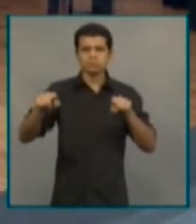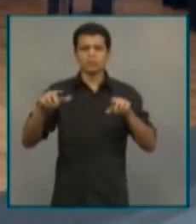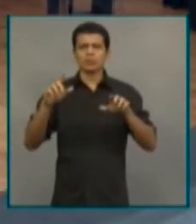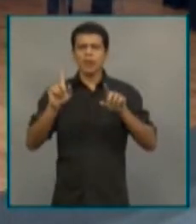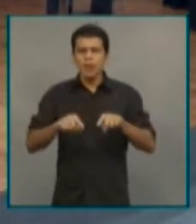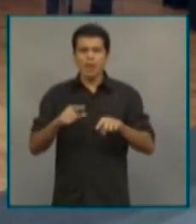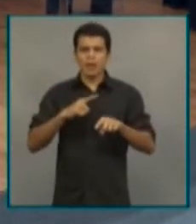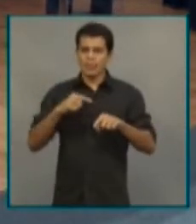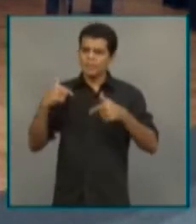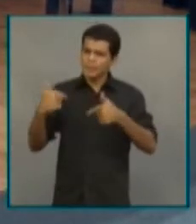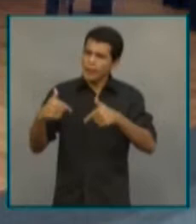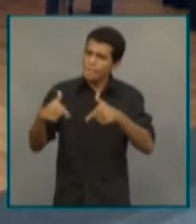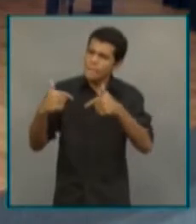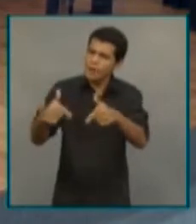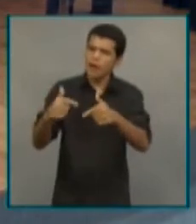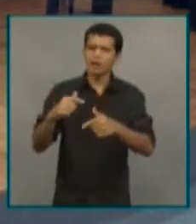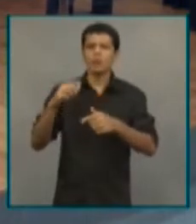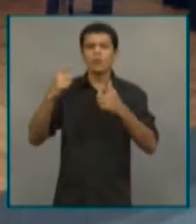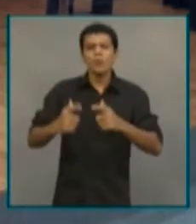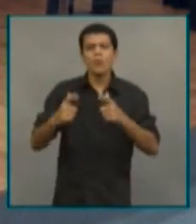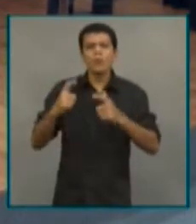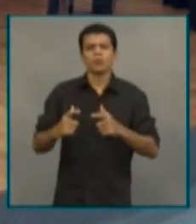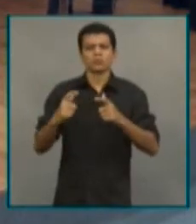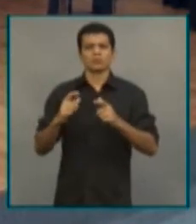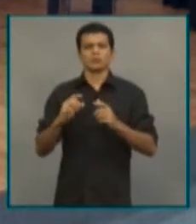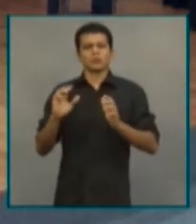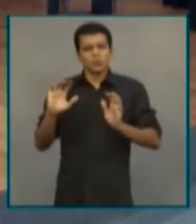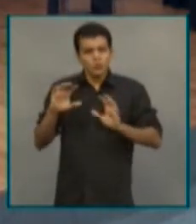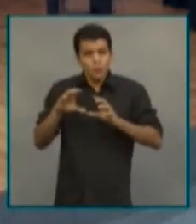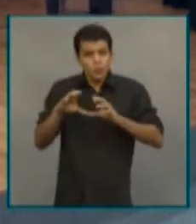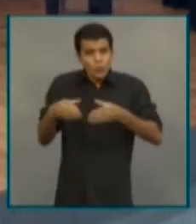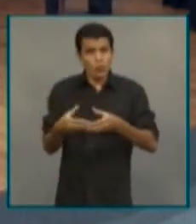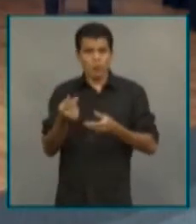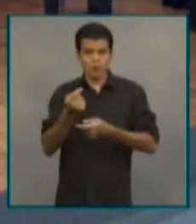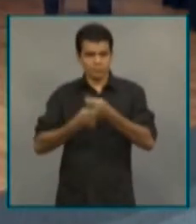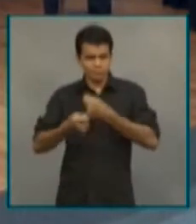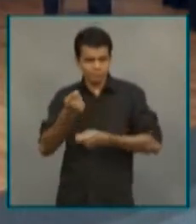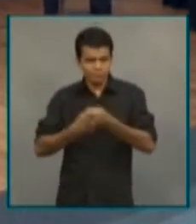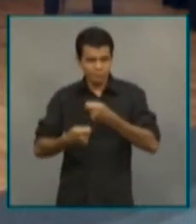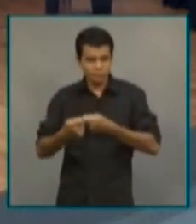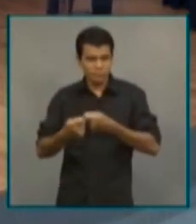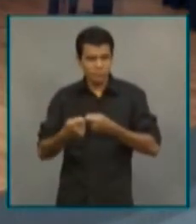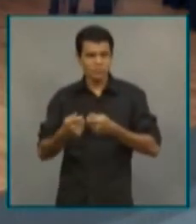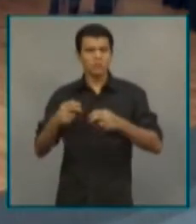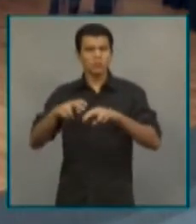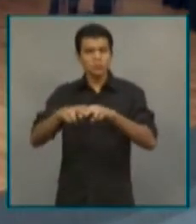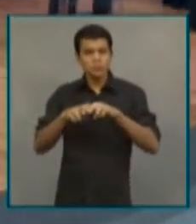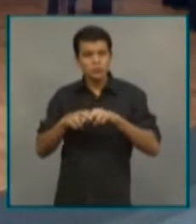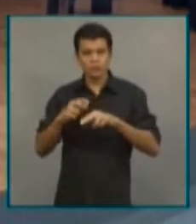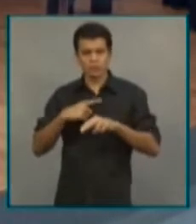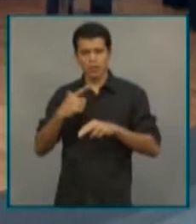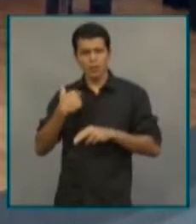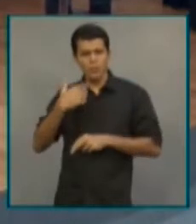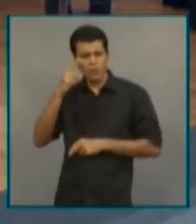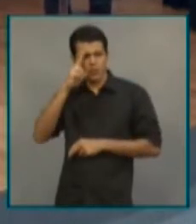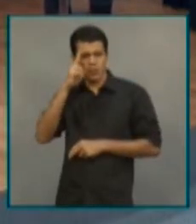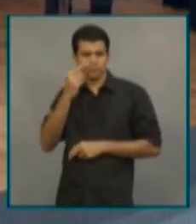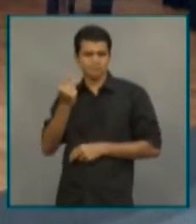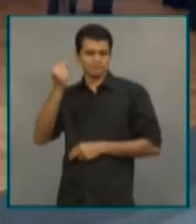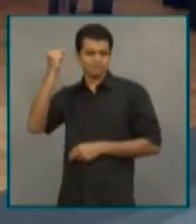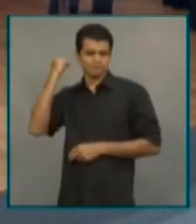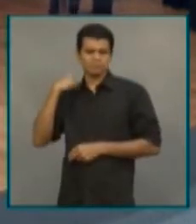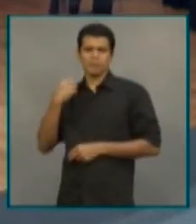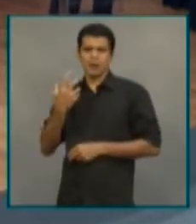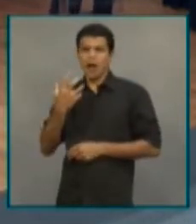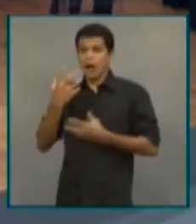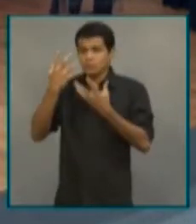o que nós passamos a oferecer de forma gratuita à classe. Quando nós assumimos, era necessário que o advogado estivesse em